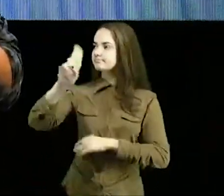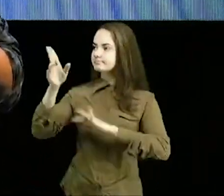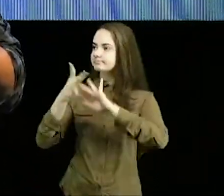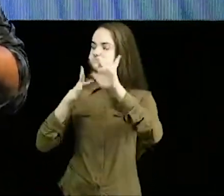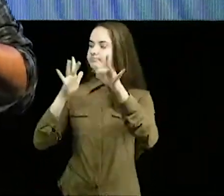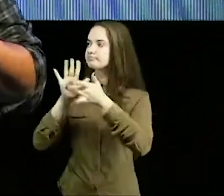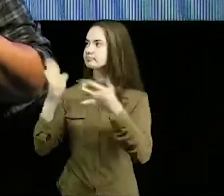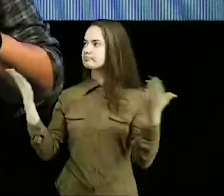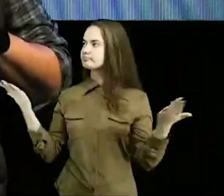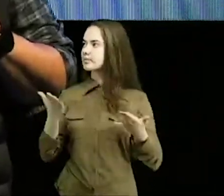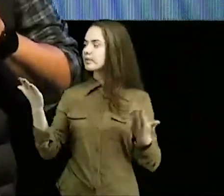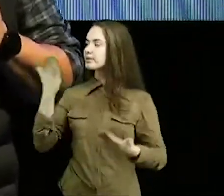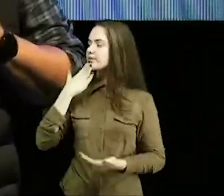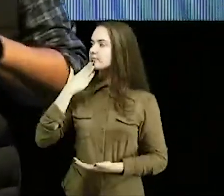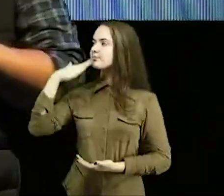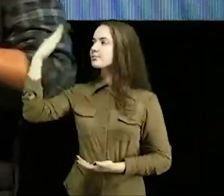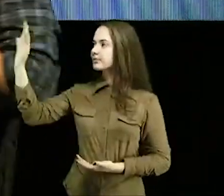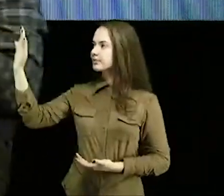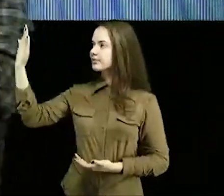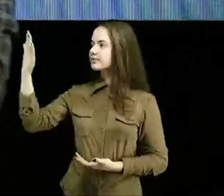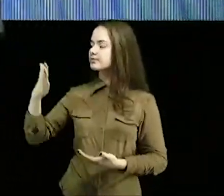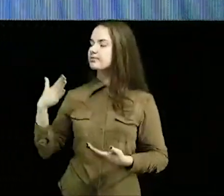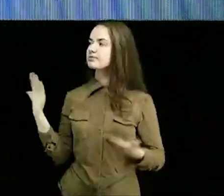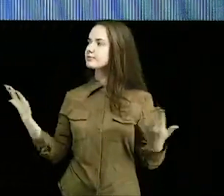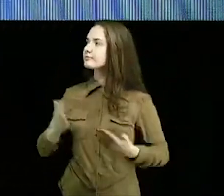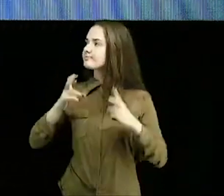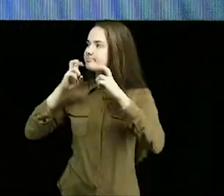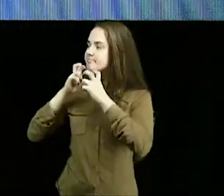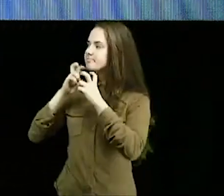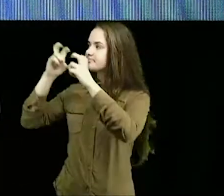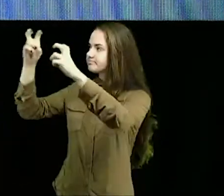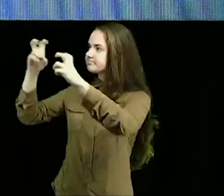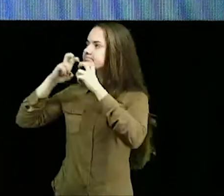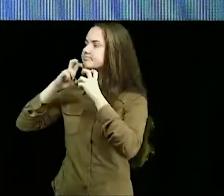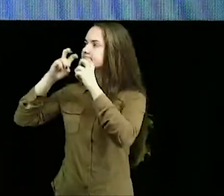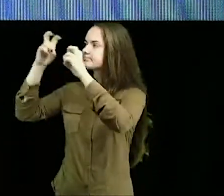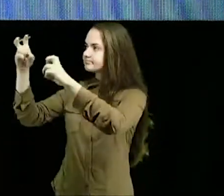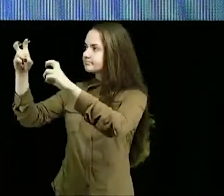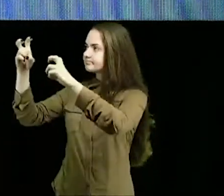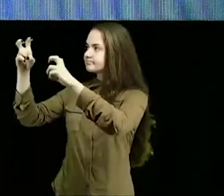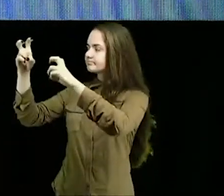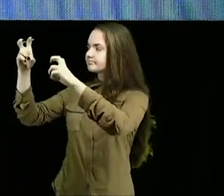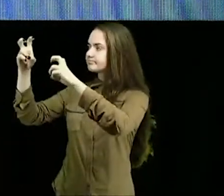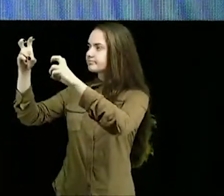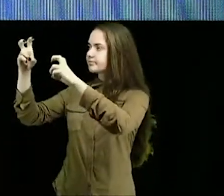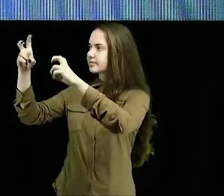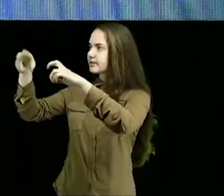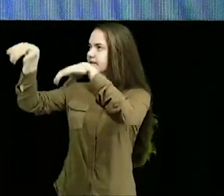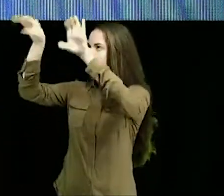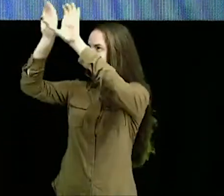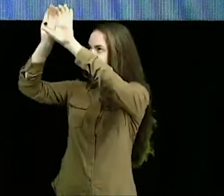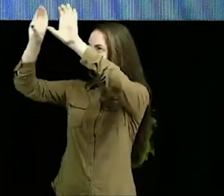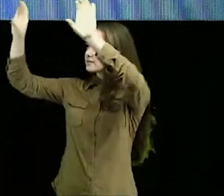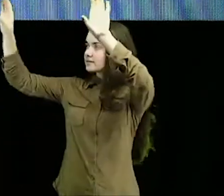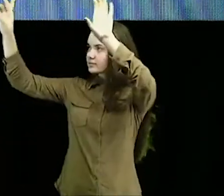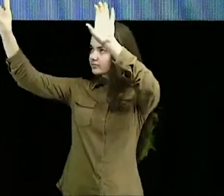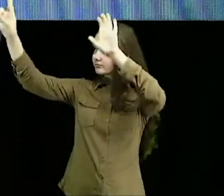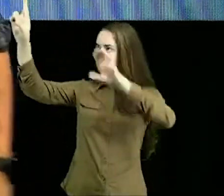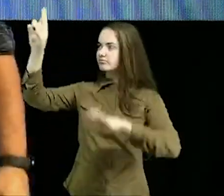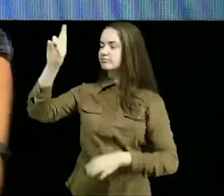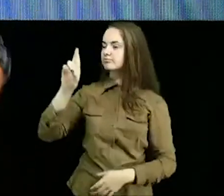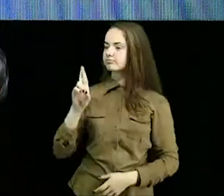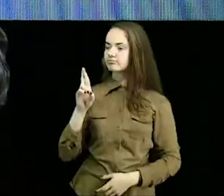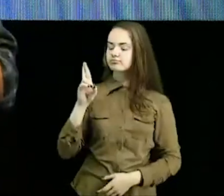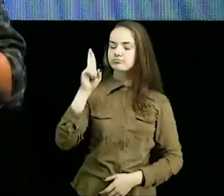Hoje nós pedimos, hoje nós clamamos para que o céu traga respostas. É